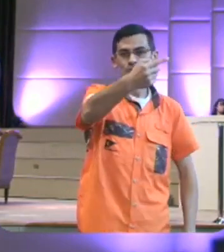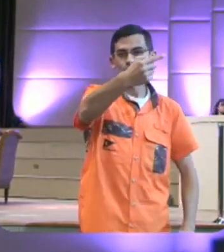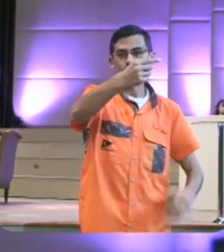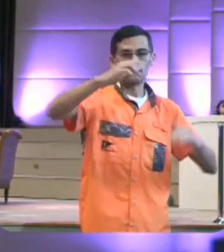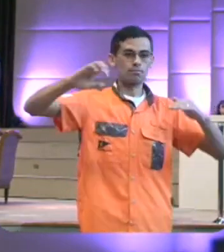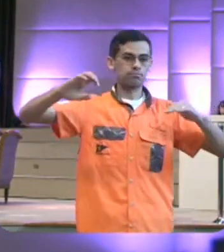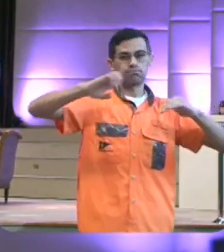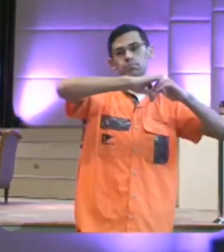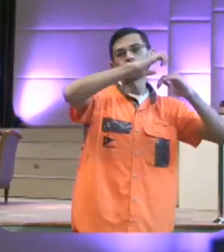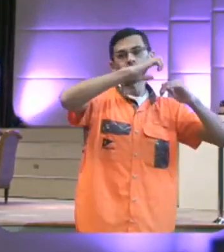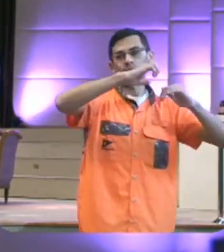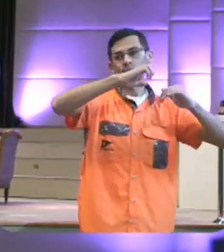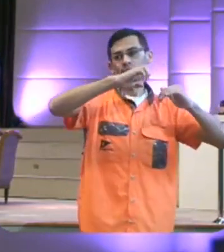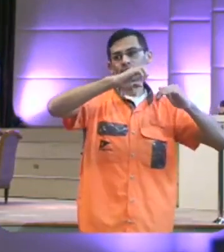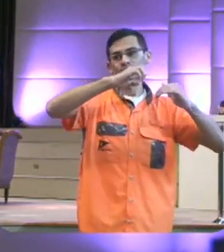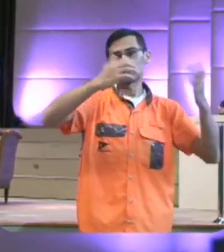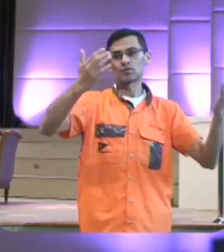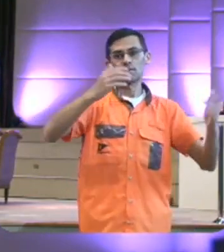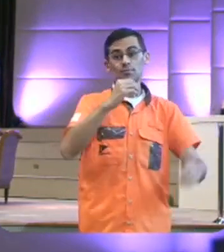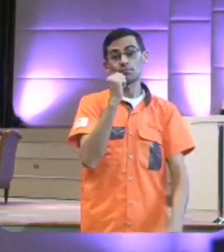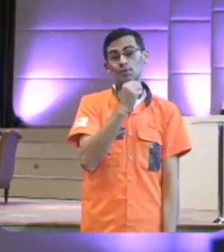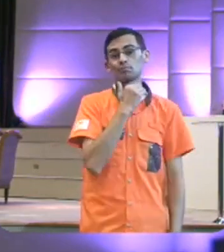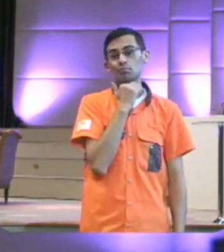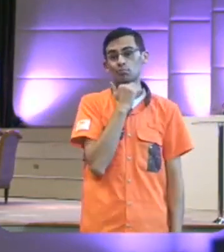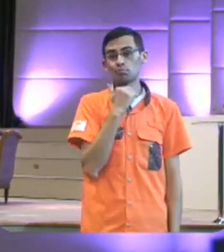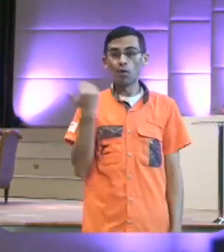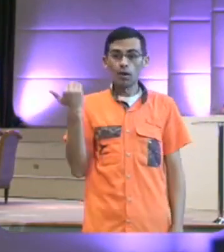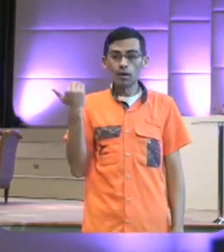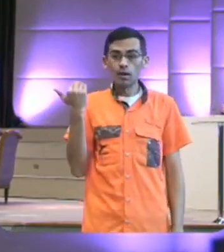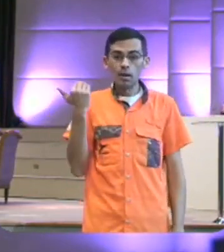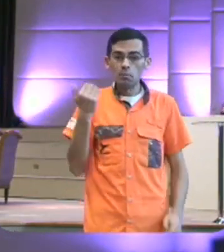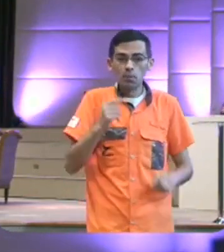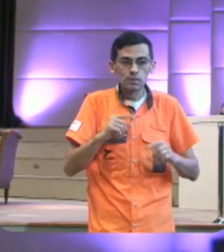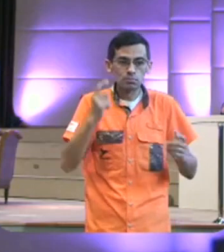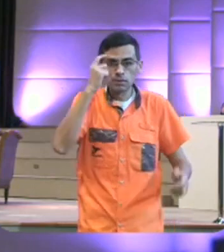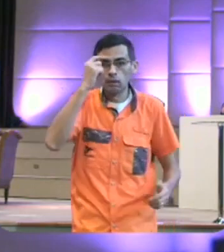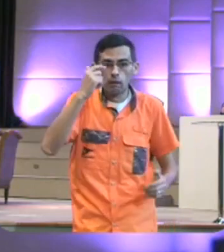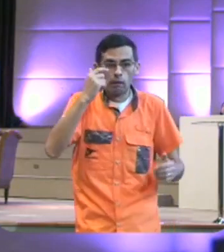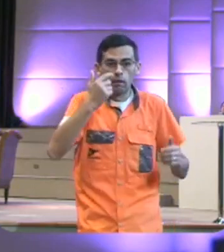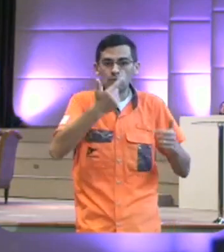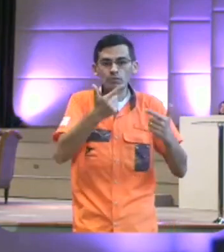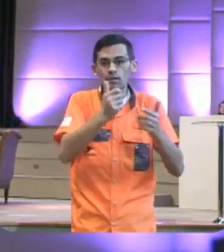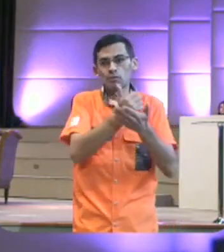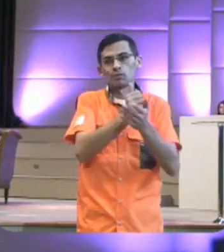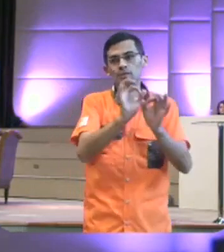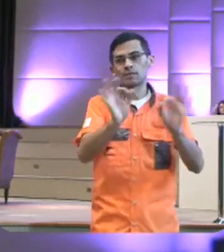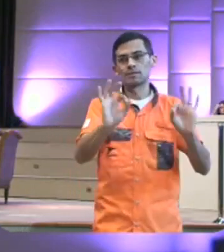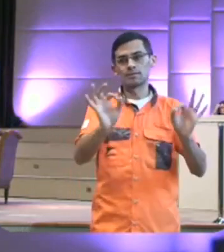vem alguém e entra na tua frente e bate, e você diz: não tenho controle.